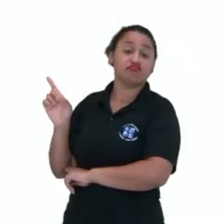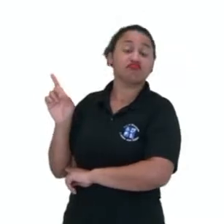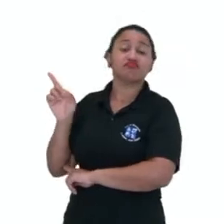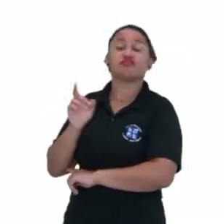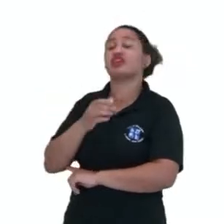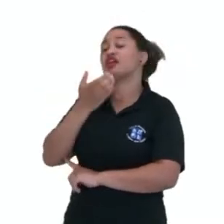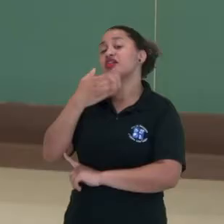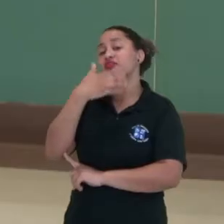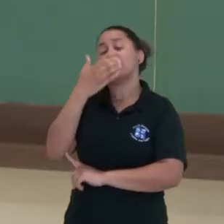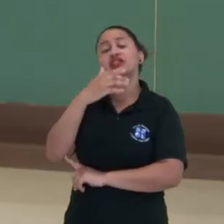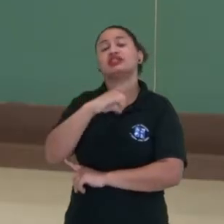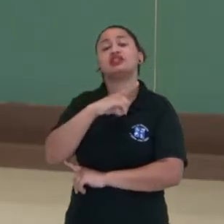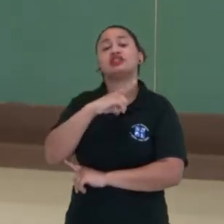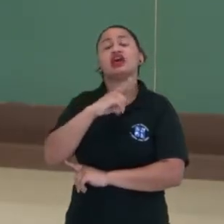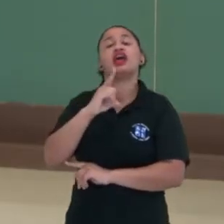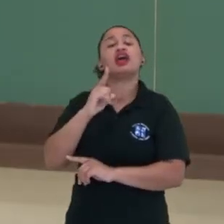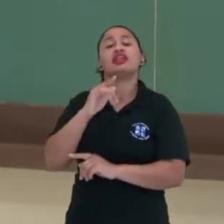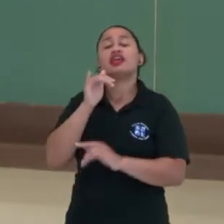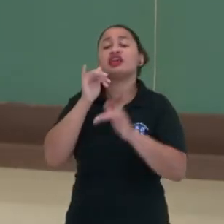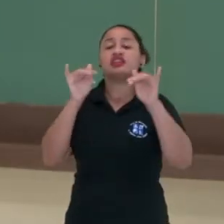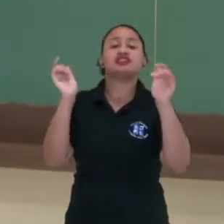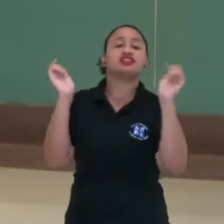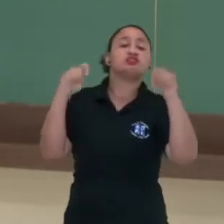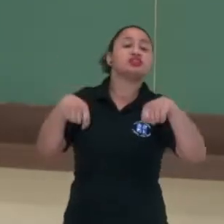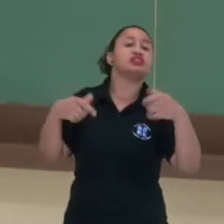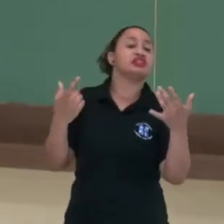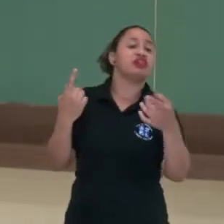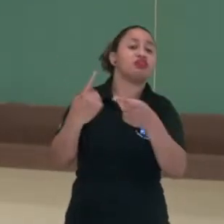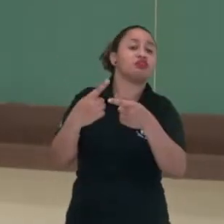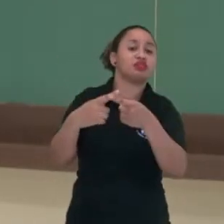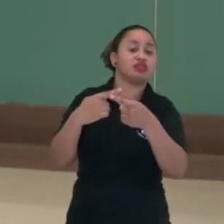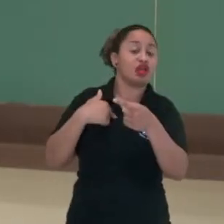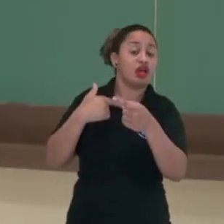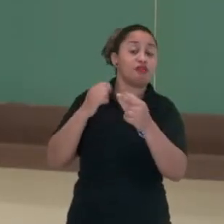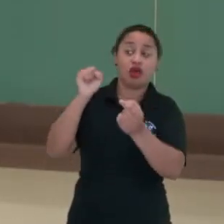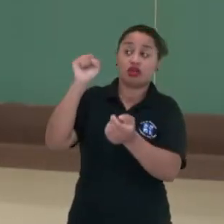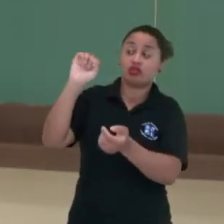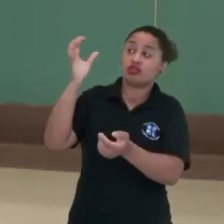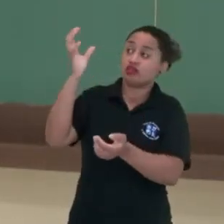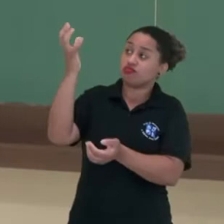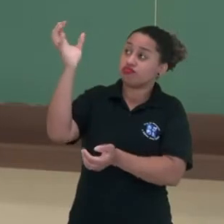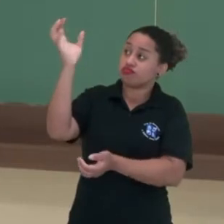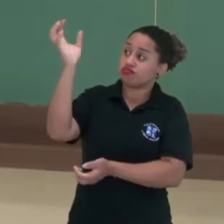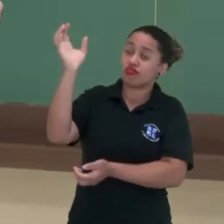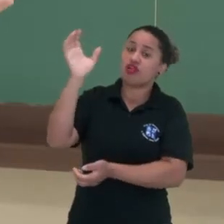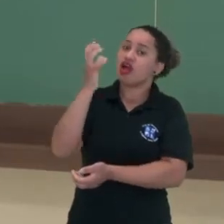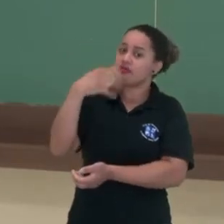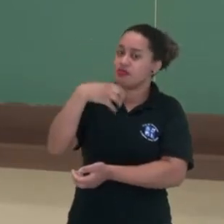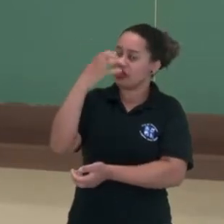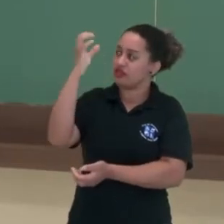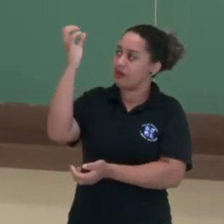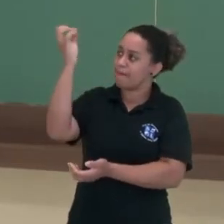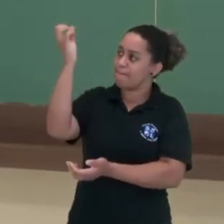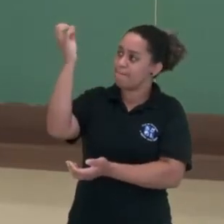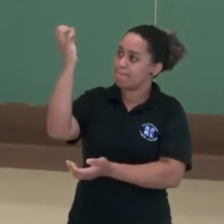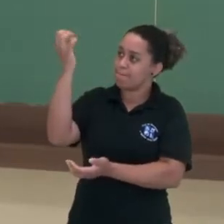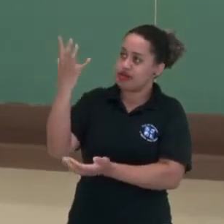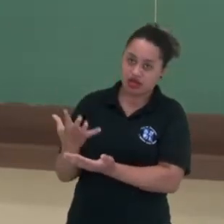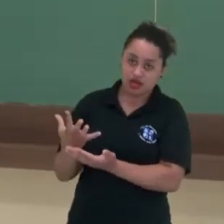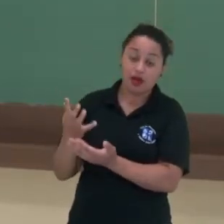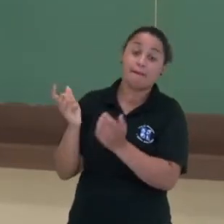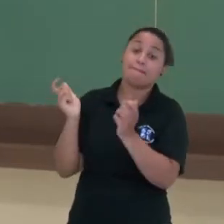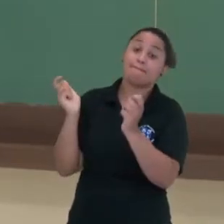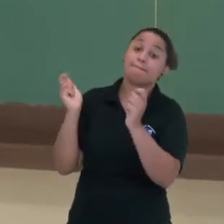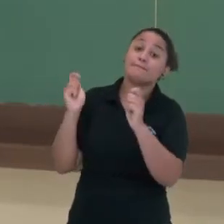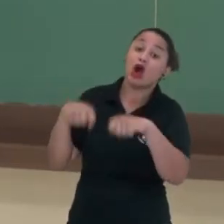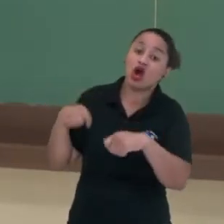energia potencial? Porque ela está a qualquer momento, ela pode cair. Vai ter força para